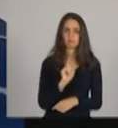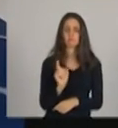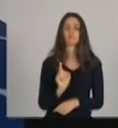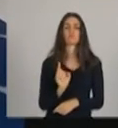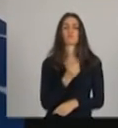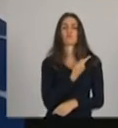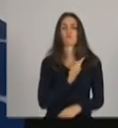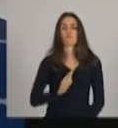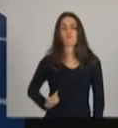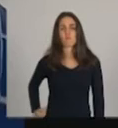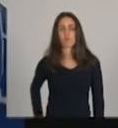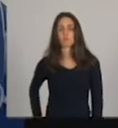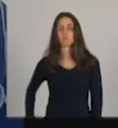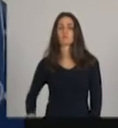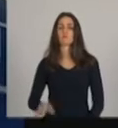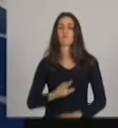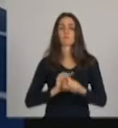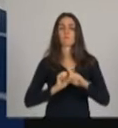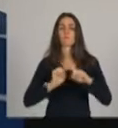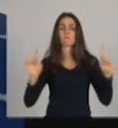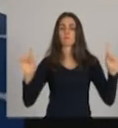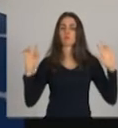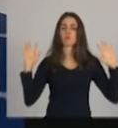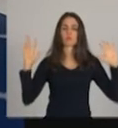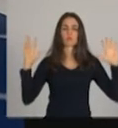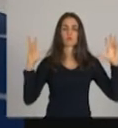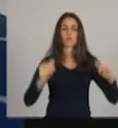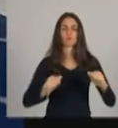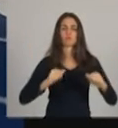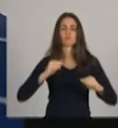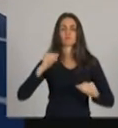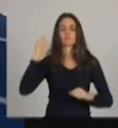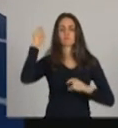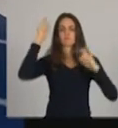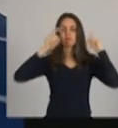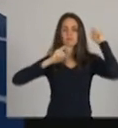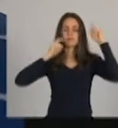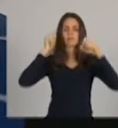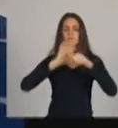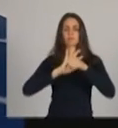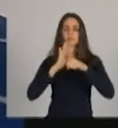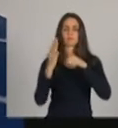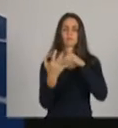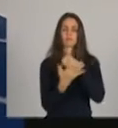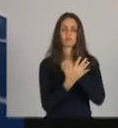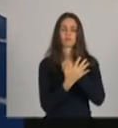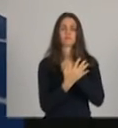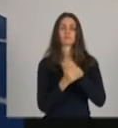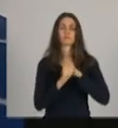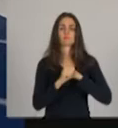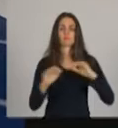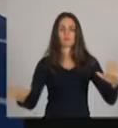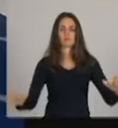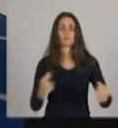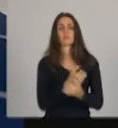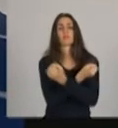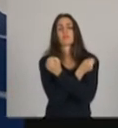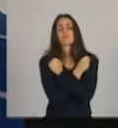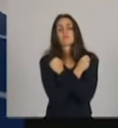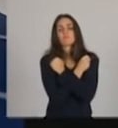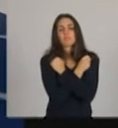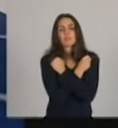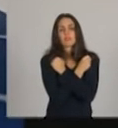possa sentir que todos estão preocupados com o Covid-19. Fica aqui o nosso abraço,